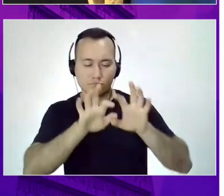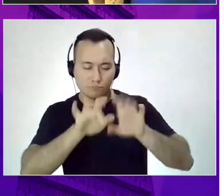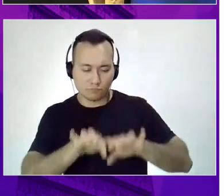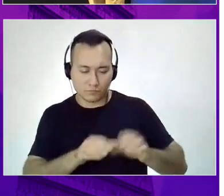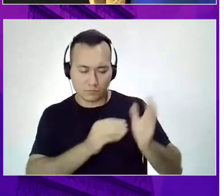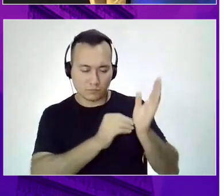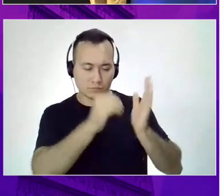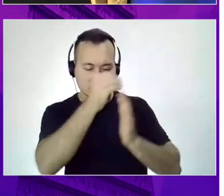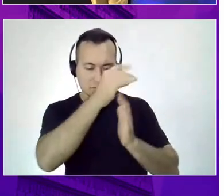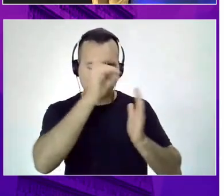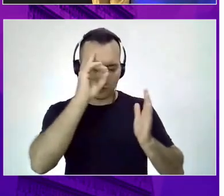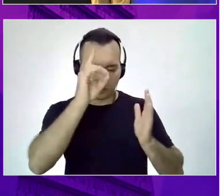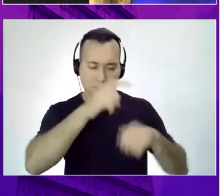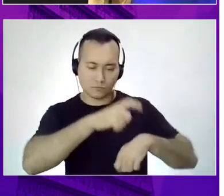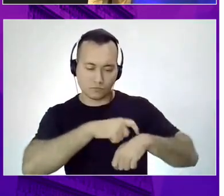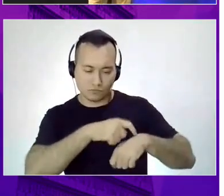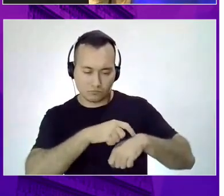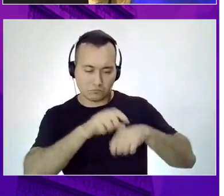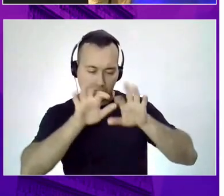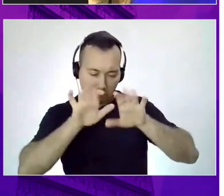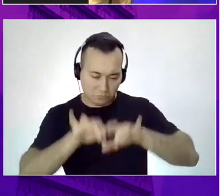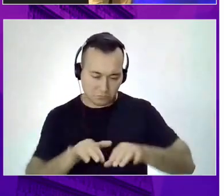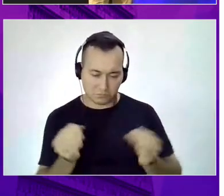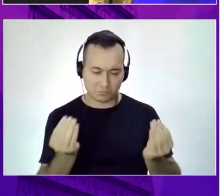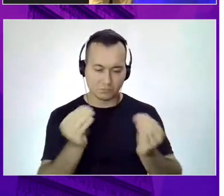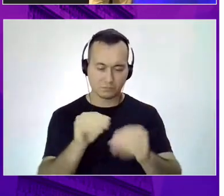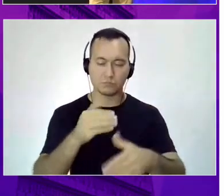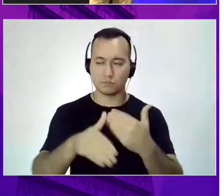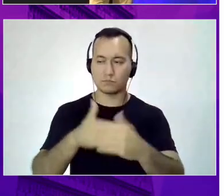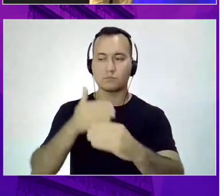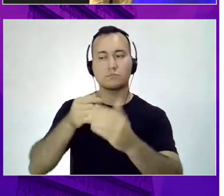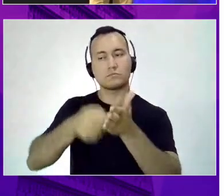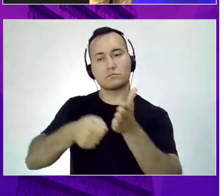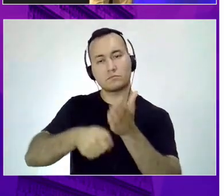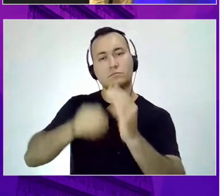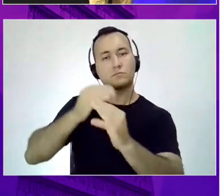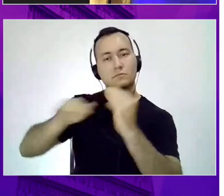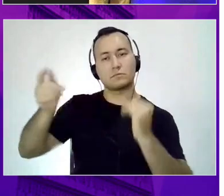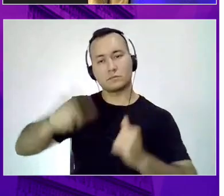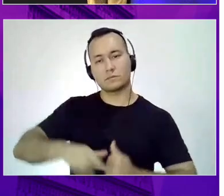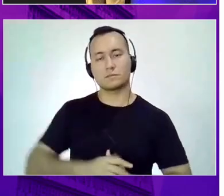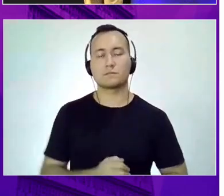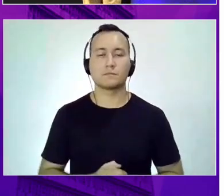sucedido ou se esgotarem as falhas, né?